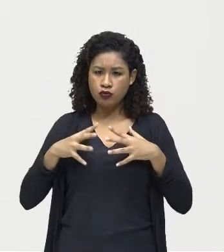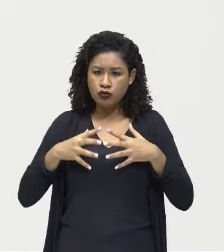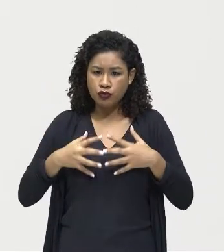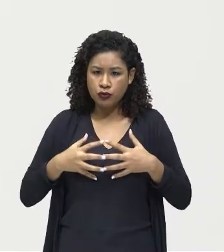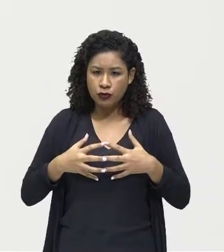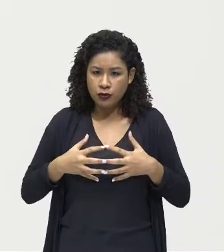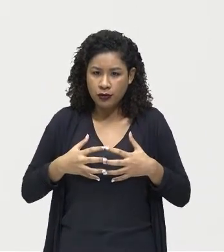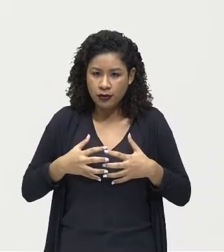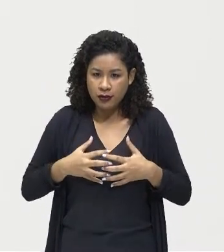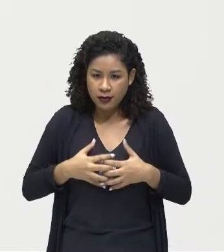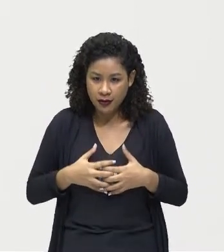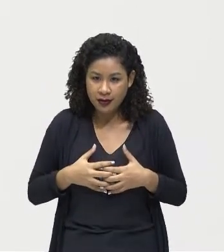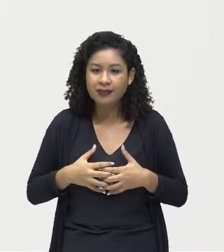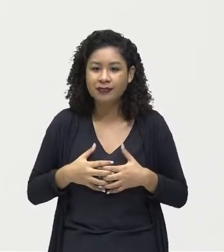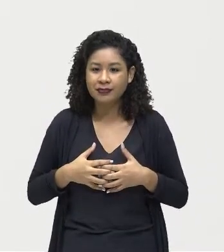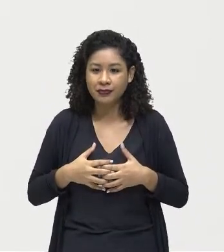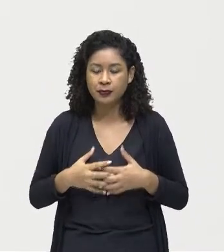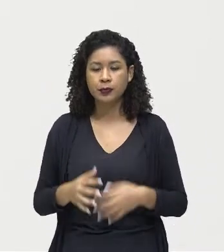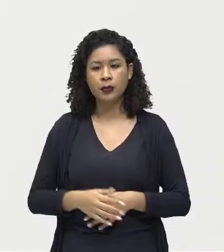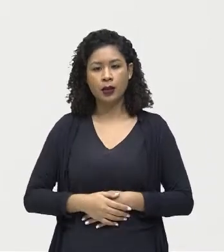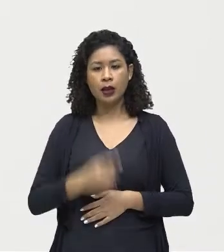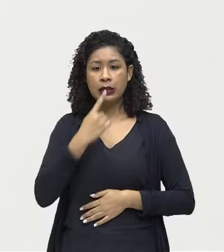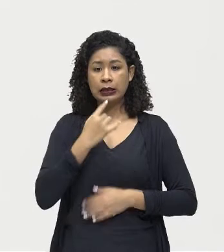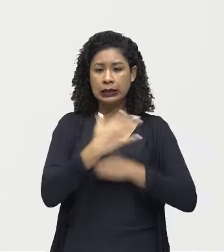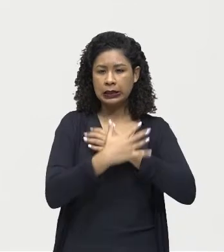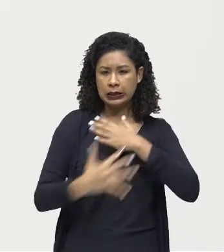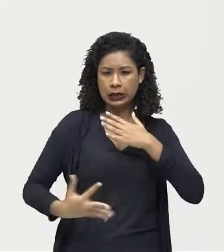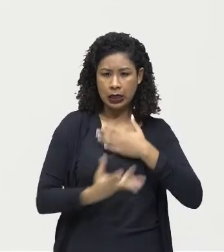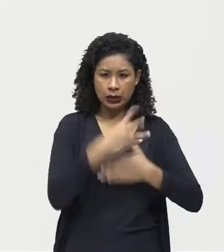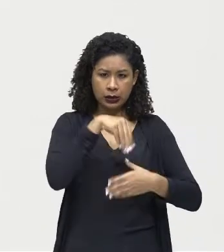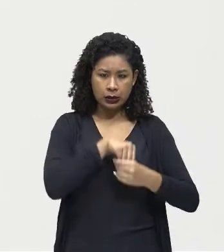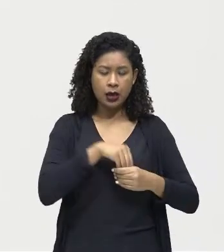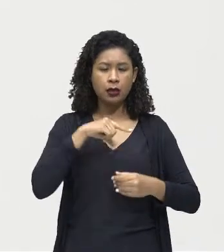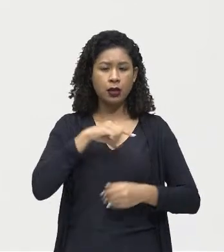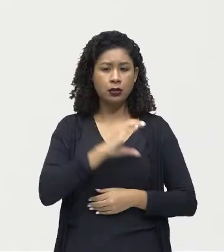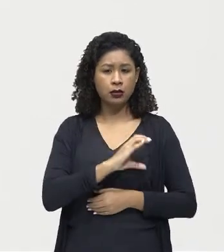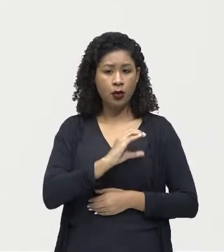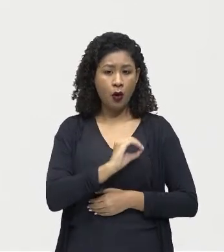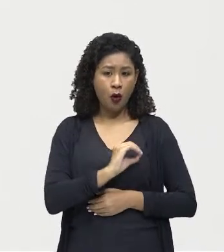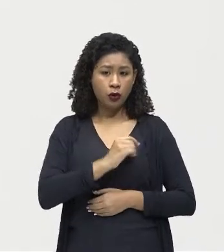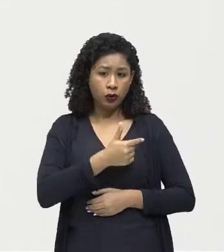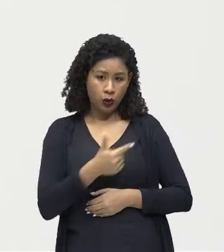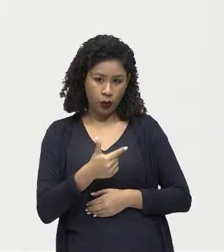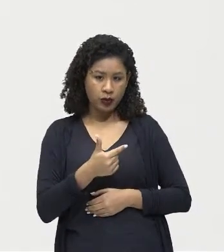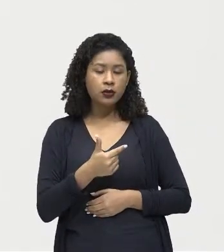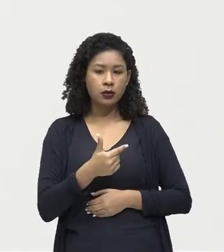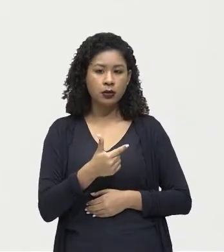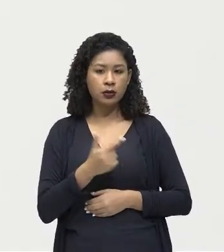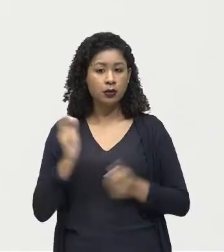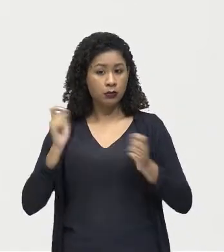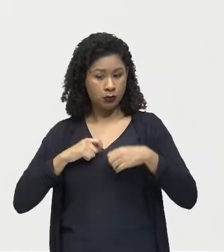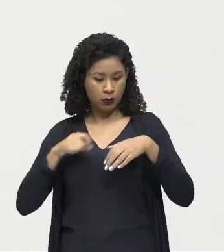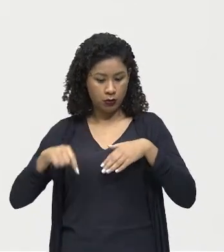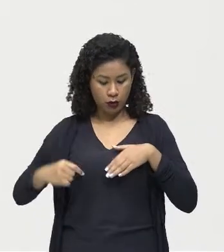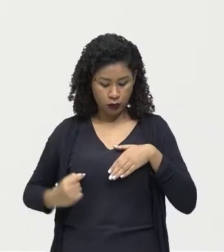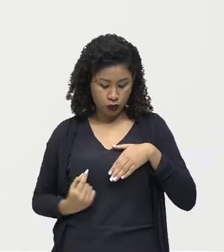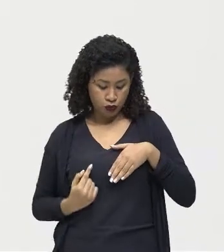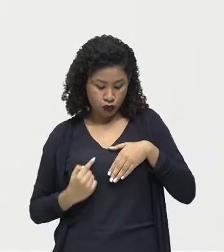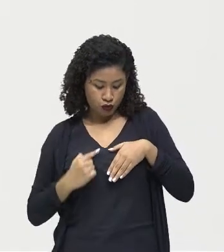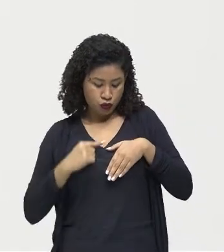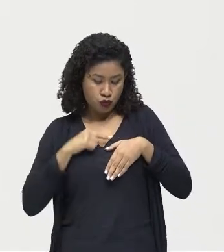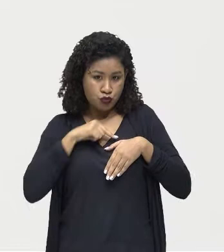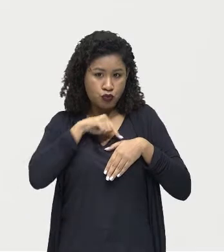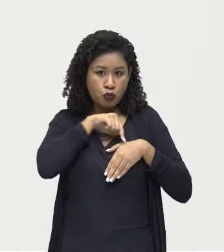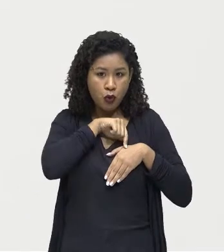situação. O sangue rico em gás carbônico, ele vai chegar ao coração entrando pelo átrio direito. Né? Então,